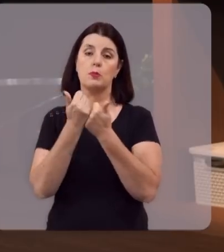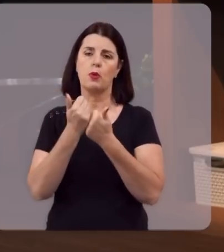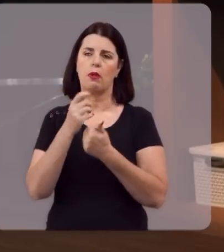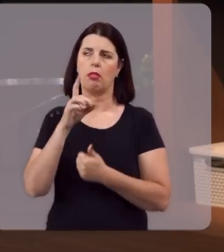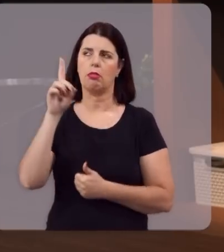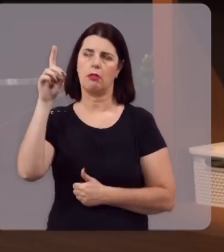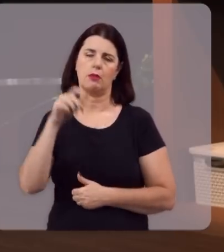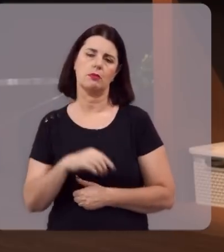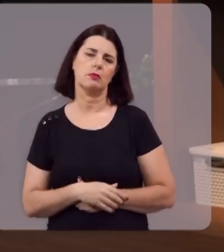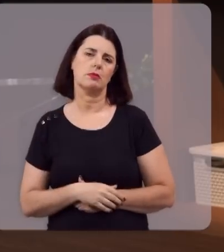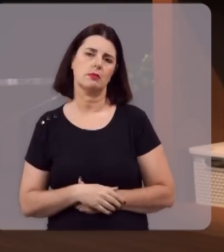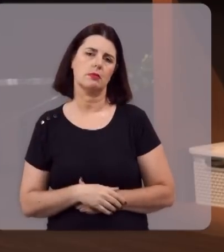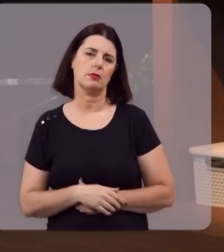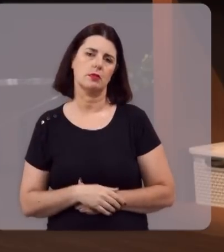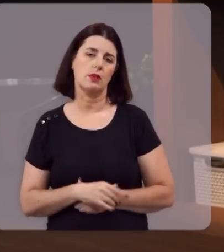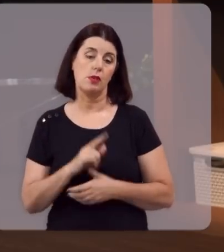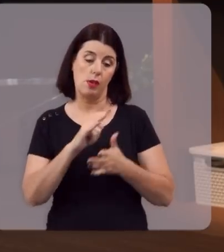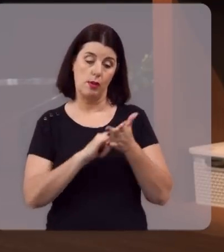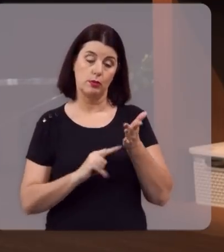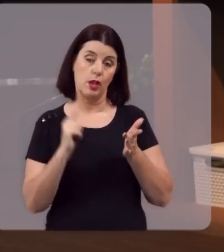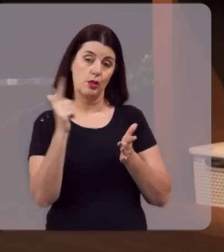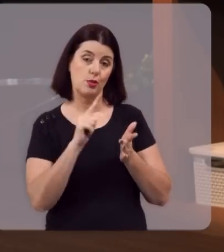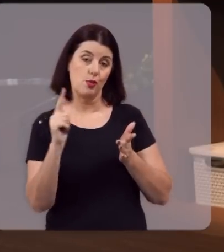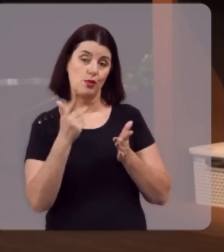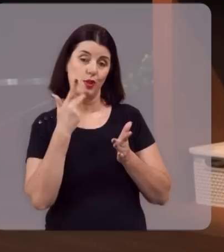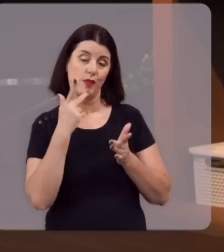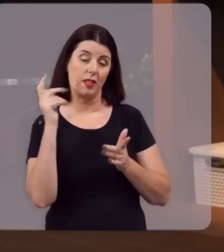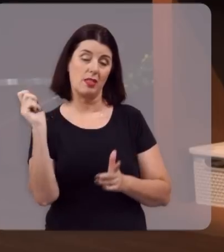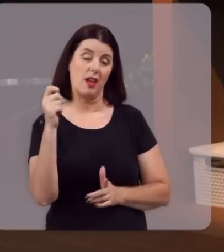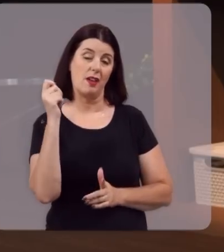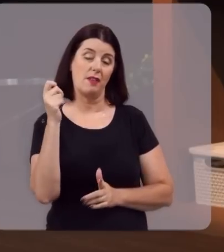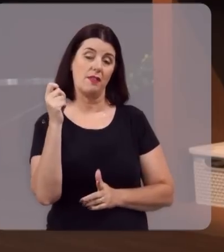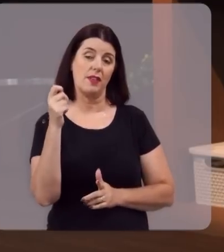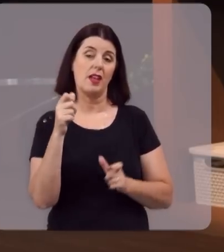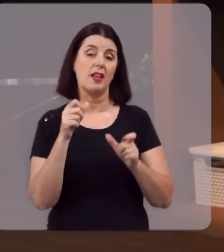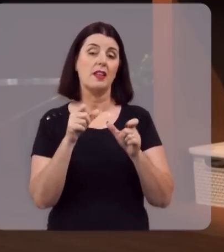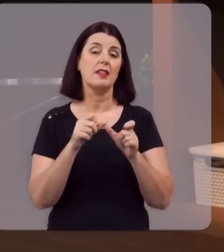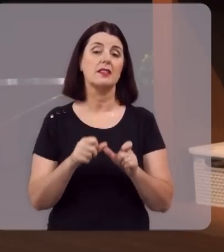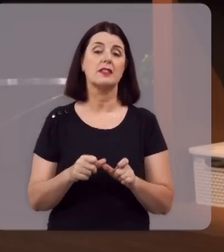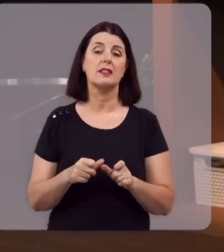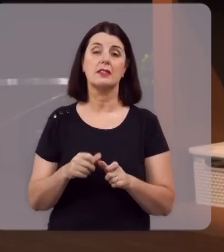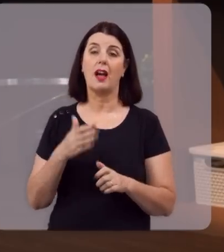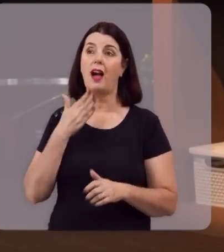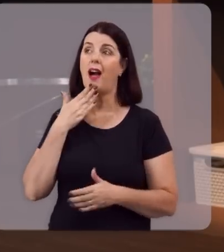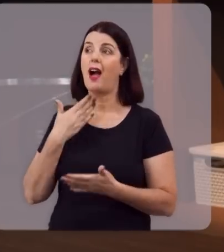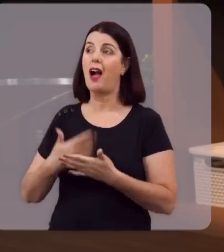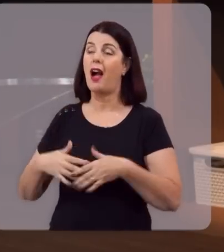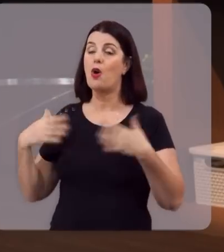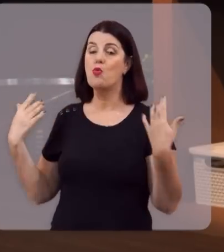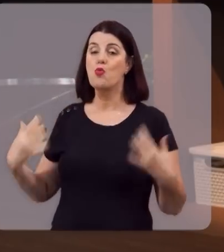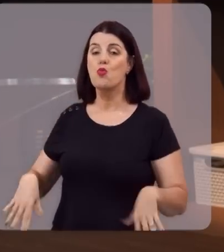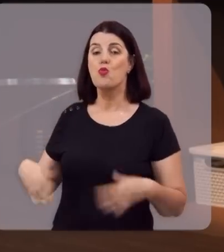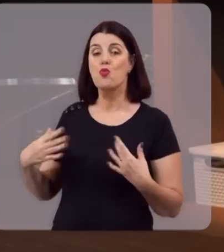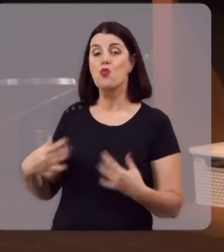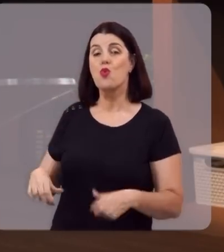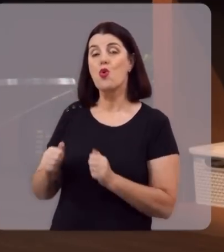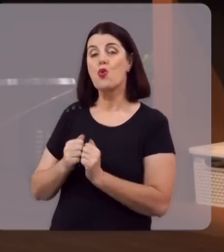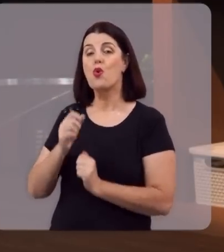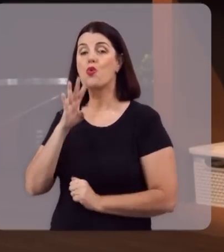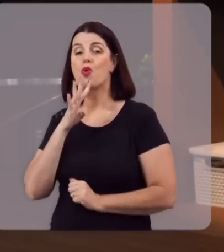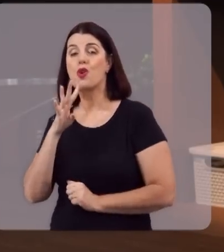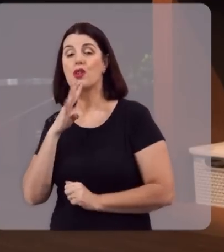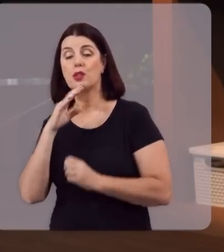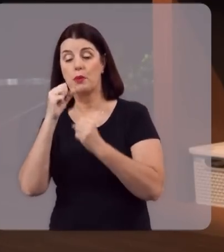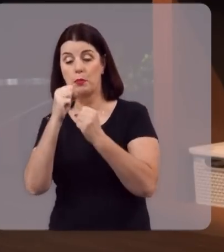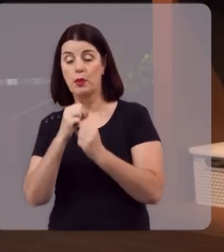Deus e o texto prossegue Davi está tão entusiasmado com esse